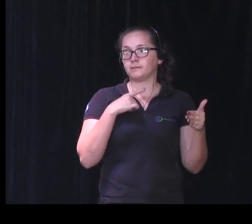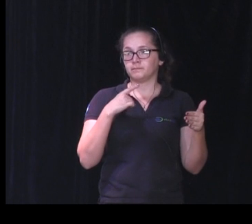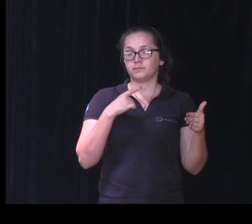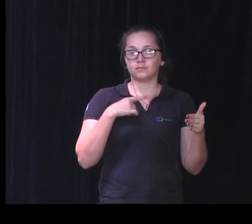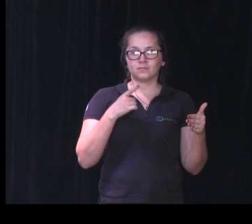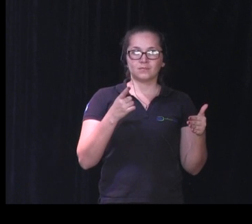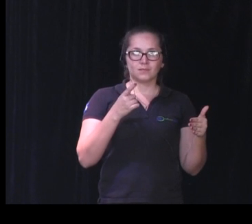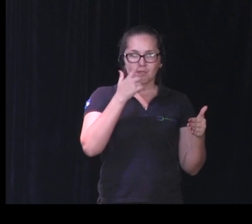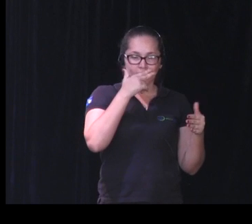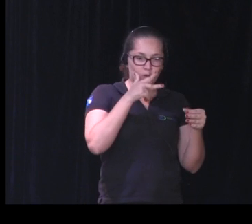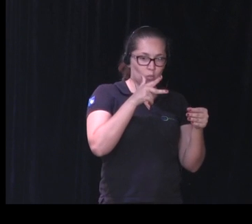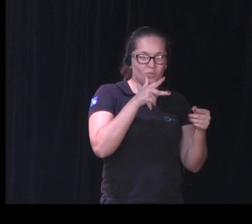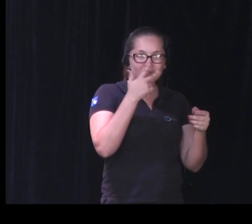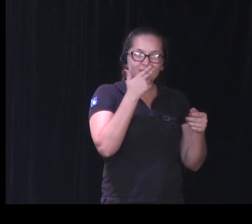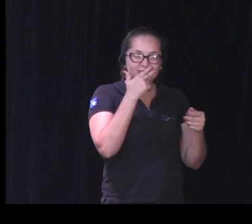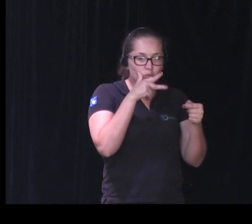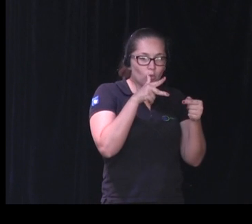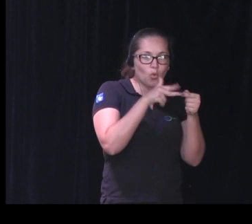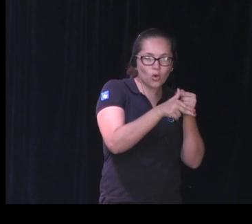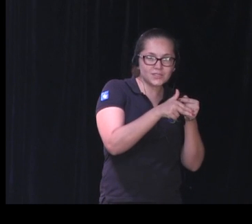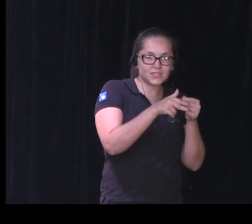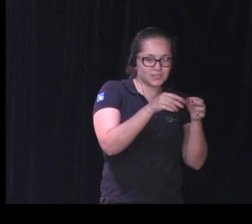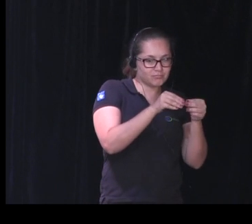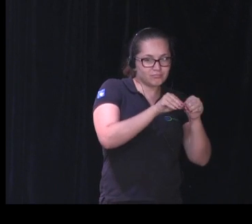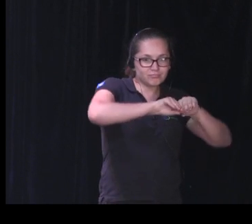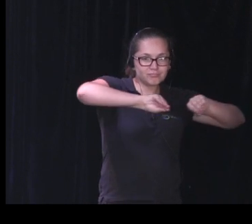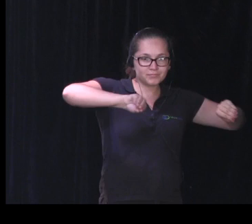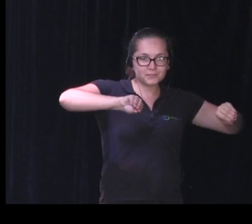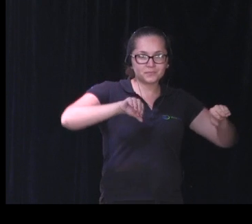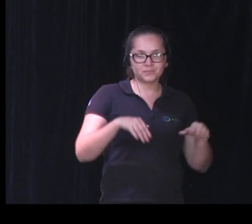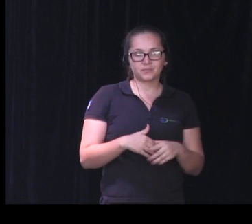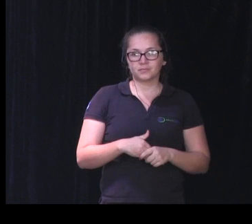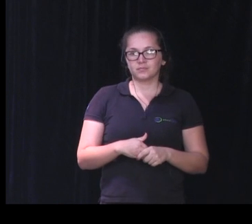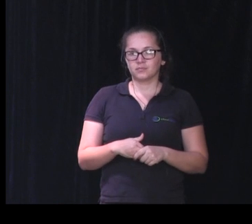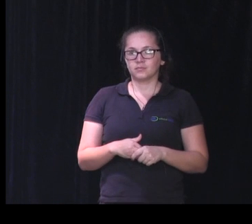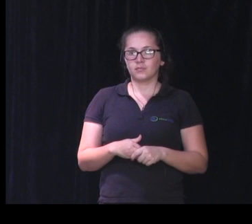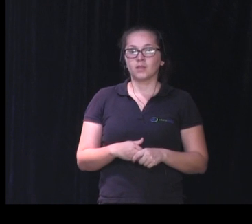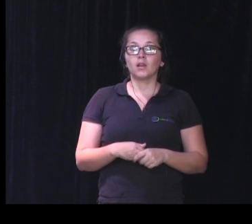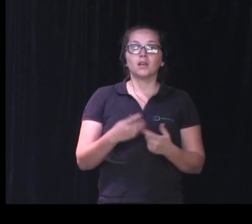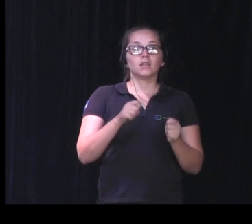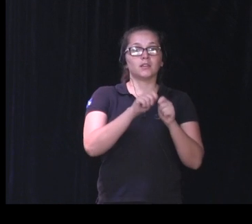Aqui vocês têm este corte